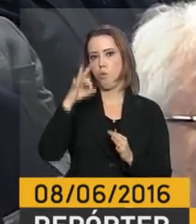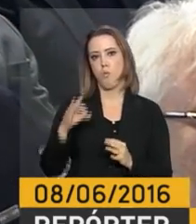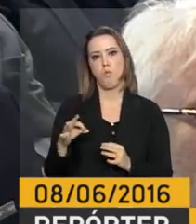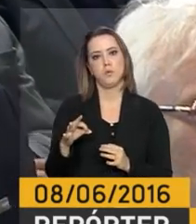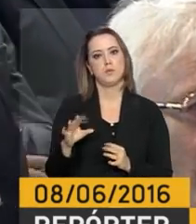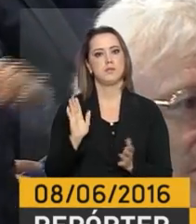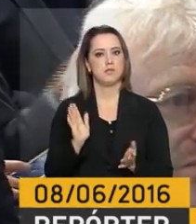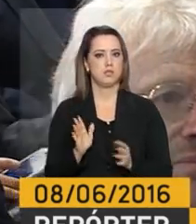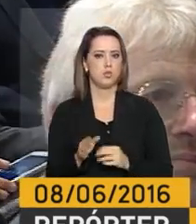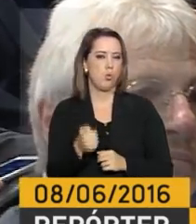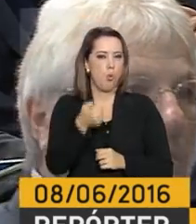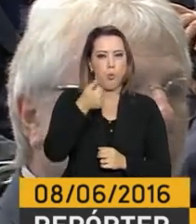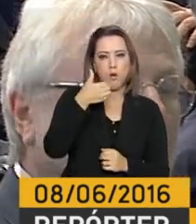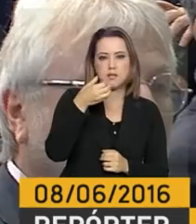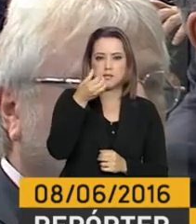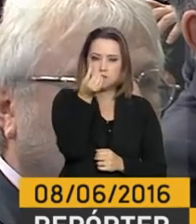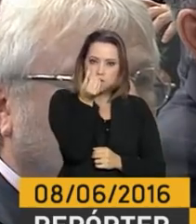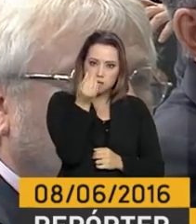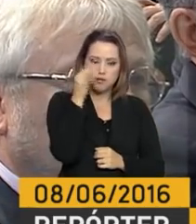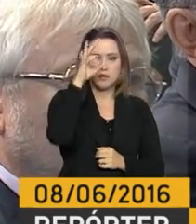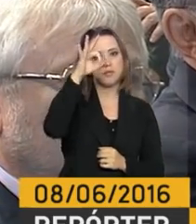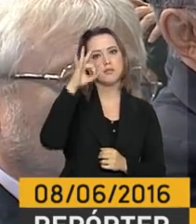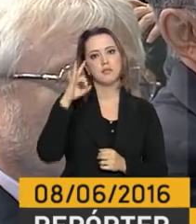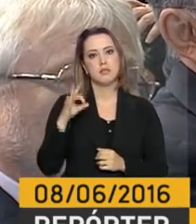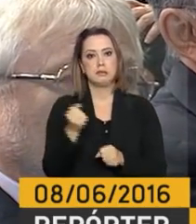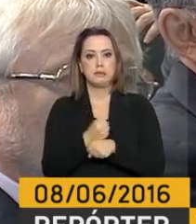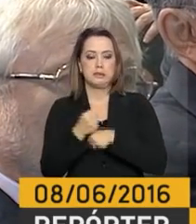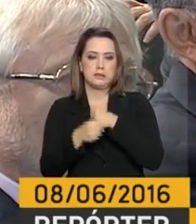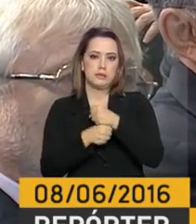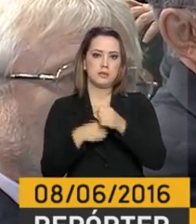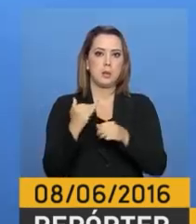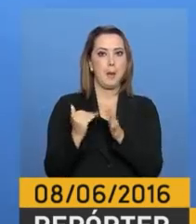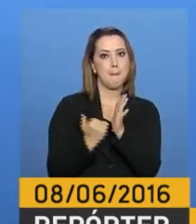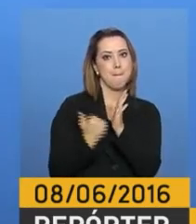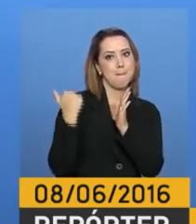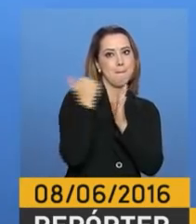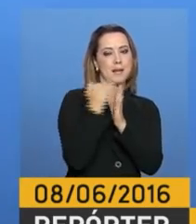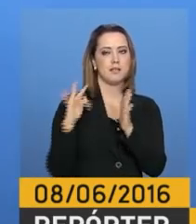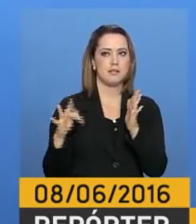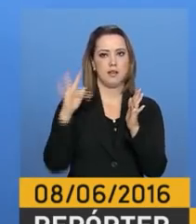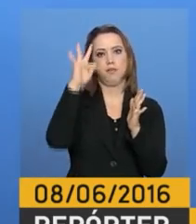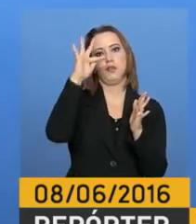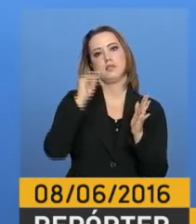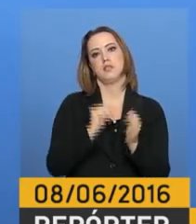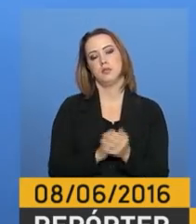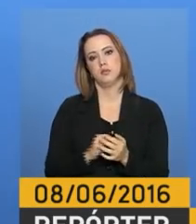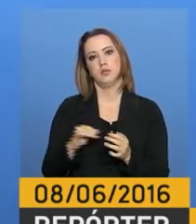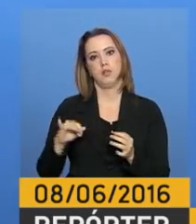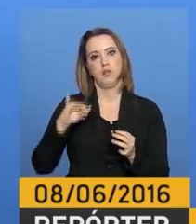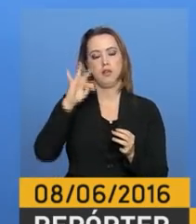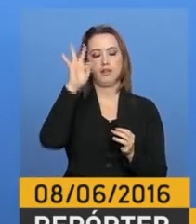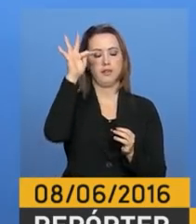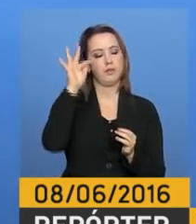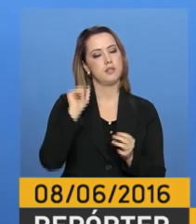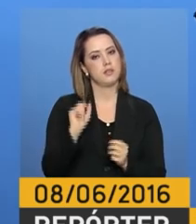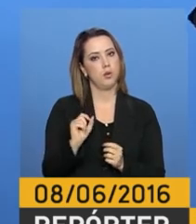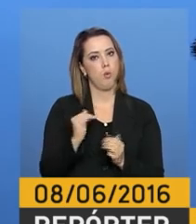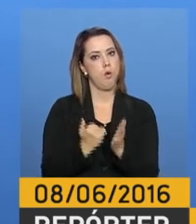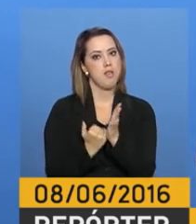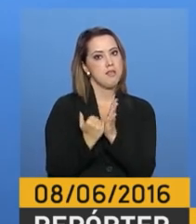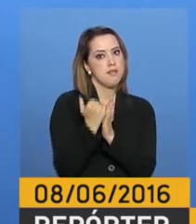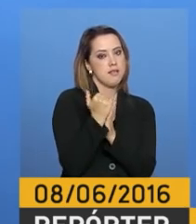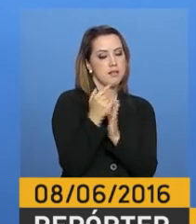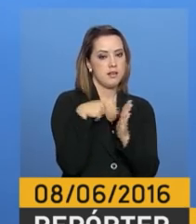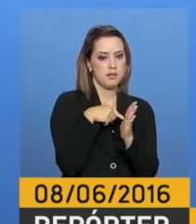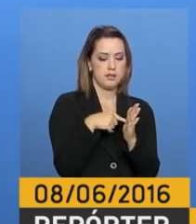5,8 quase 6% ao ano acima da inflação Isto é houve um